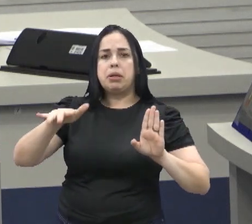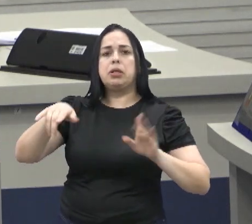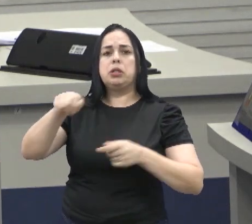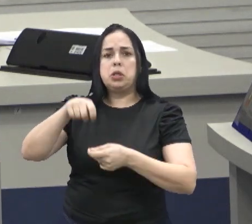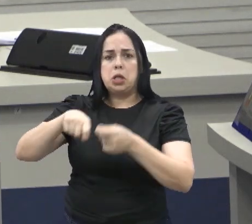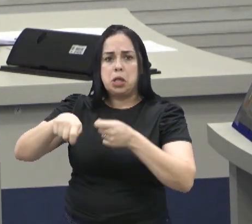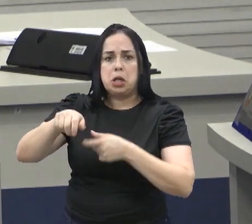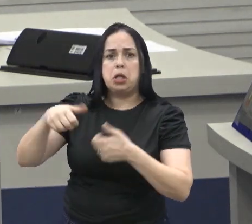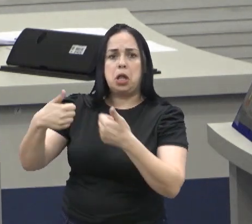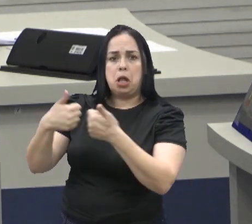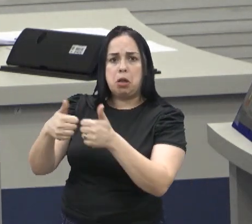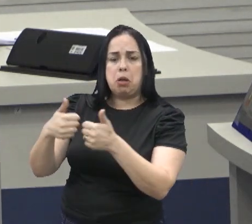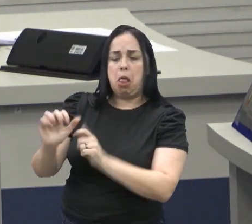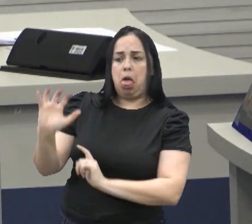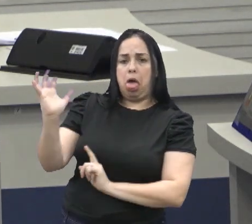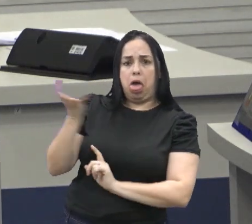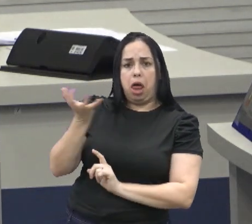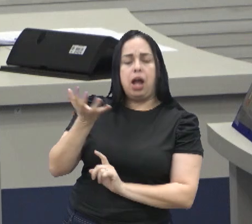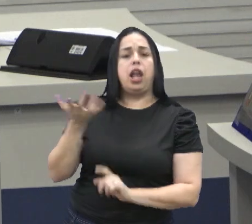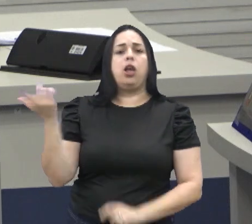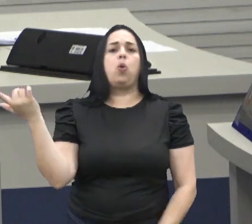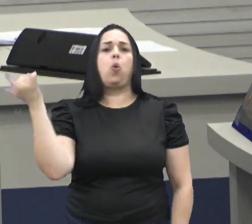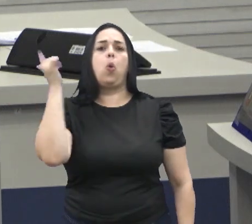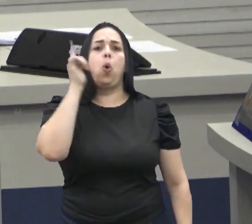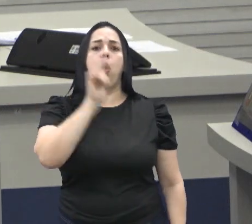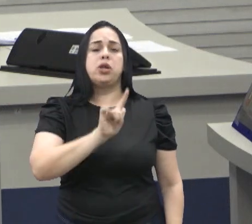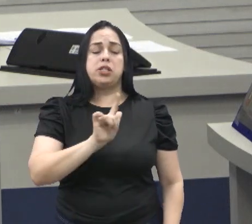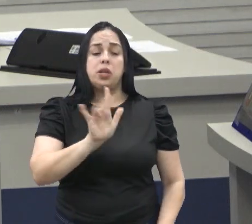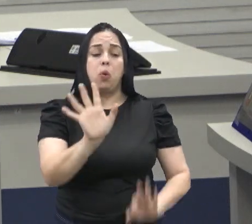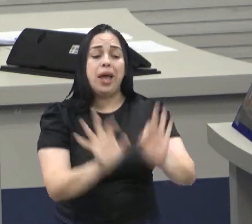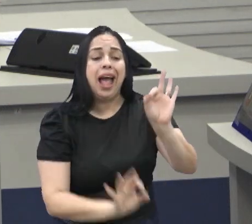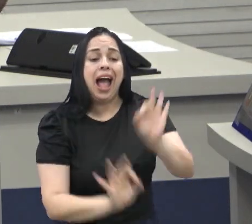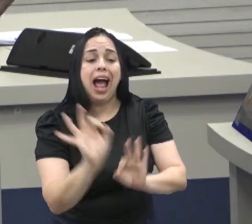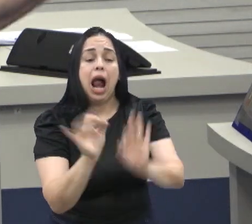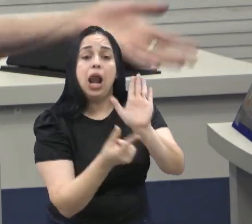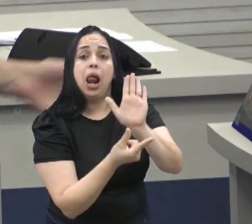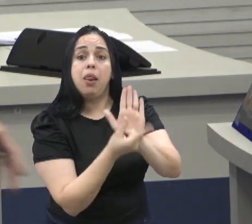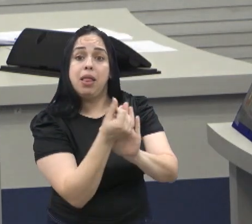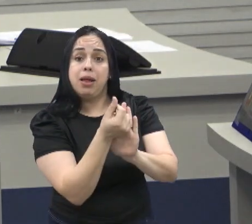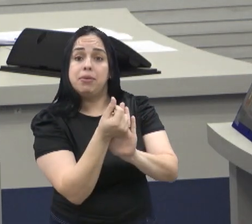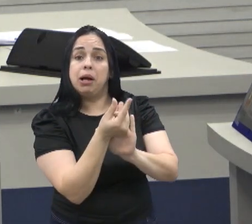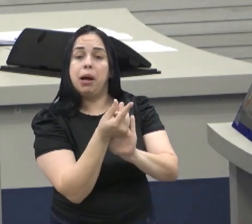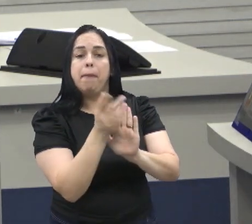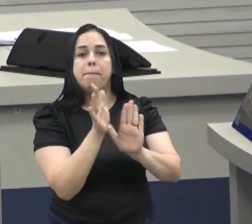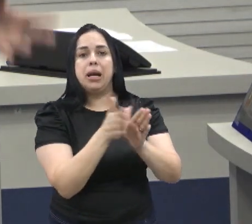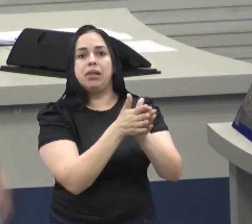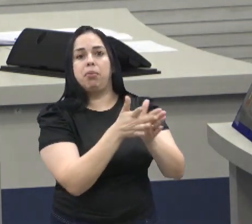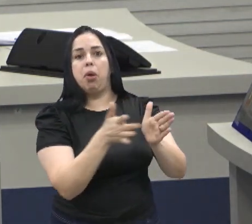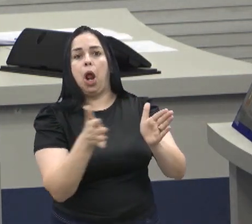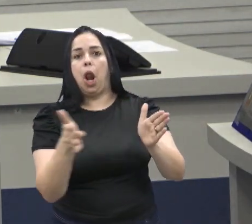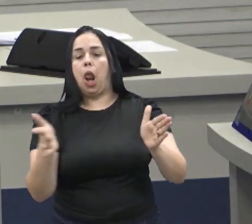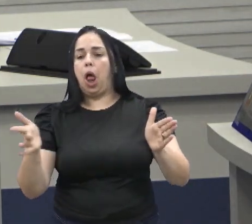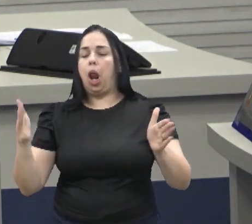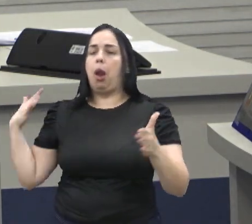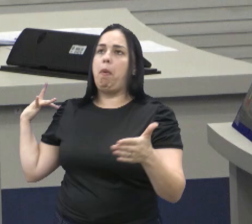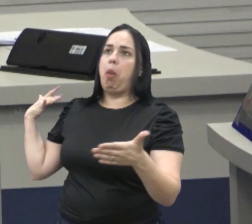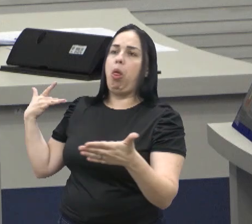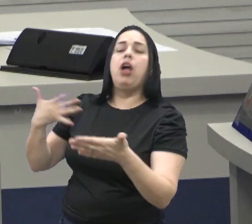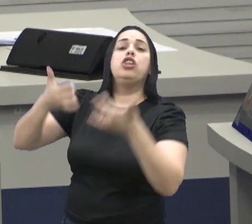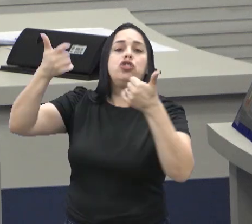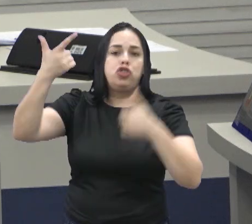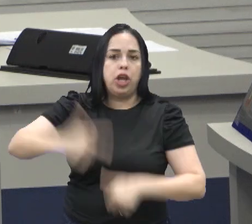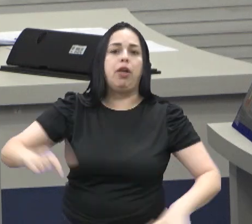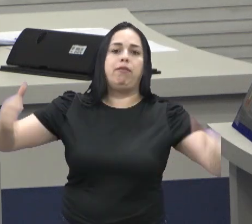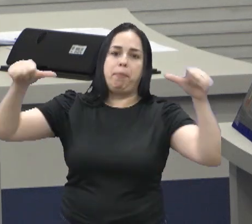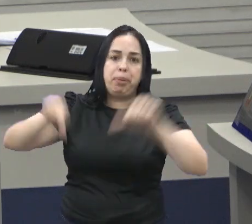transporte, pressionando ele conseguiu botar a casa em ordem. E passado esse tempo, está tudo aí de novo. Eu